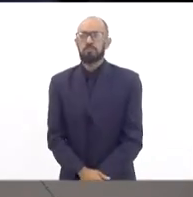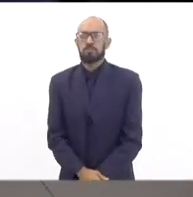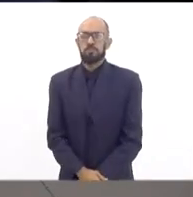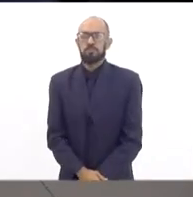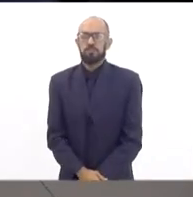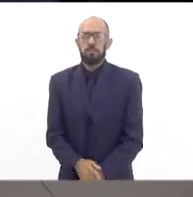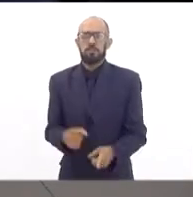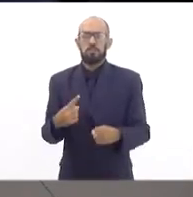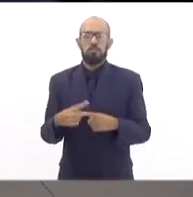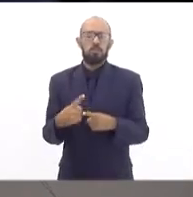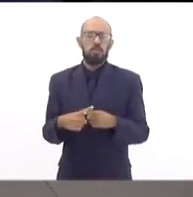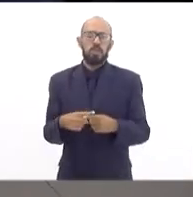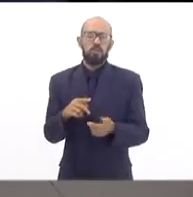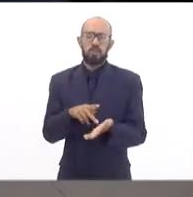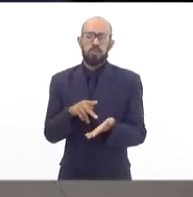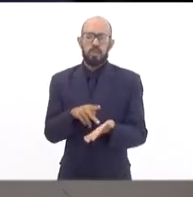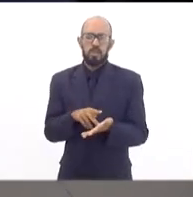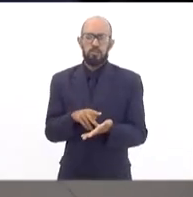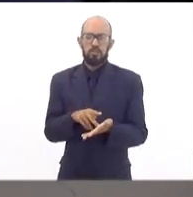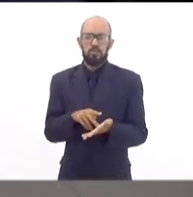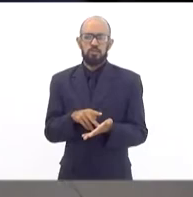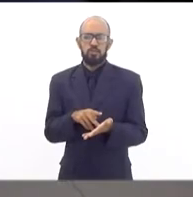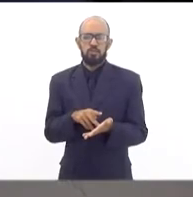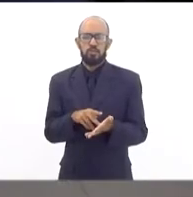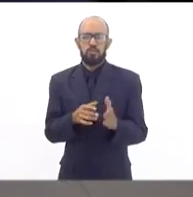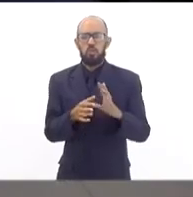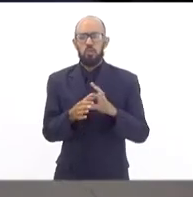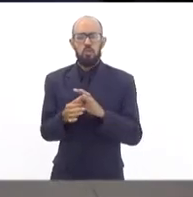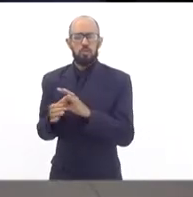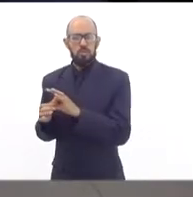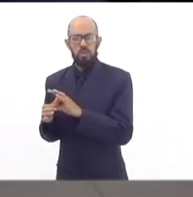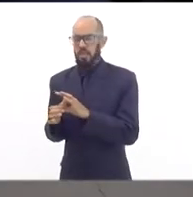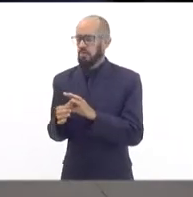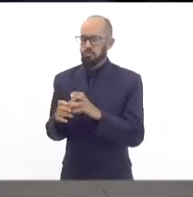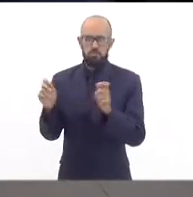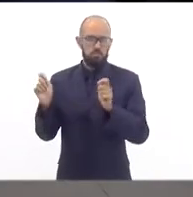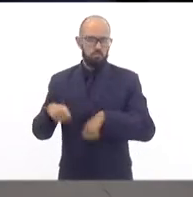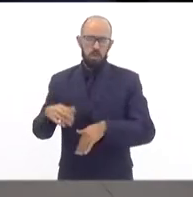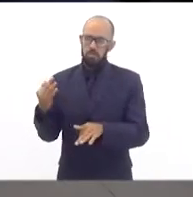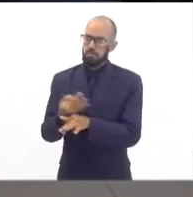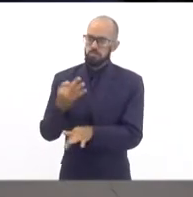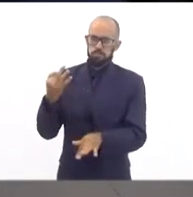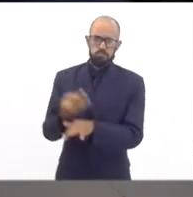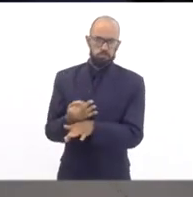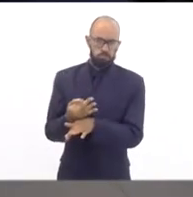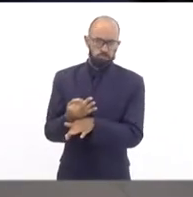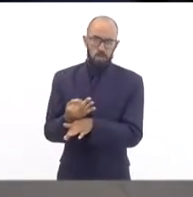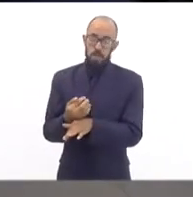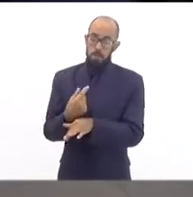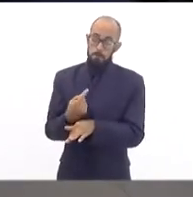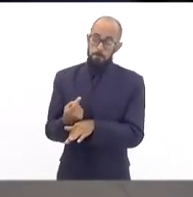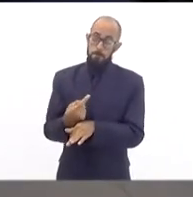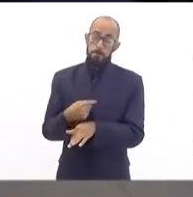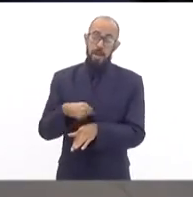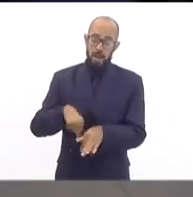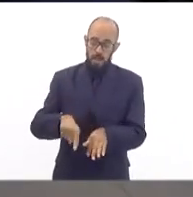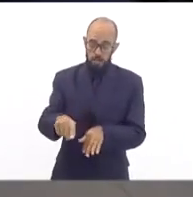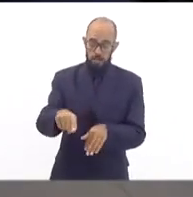porque realmente a situação é insustentável, tanto para ir quanto para